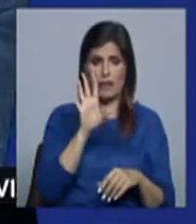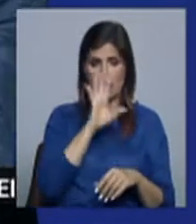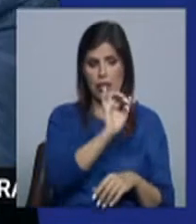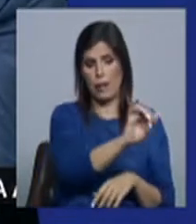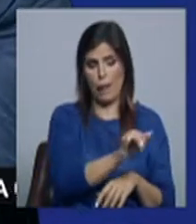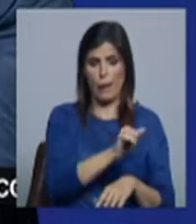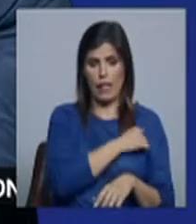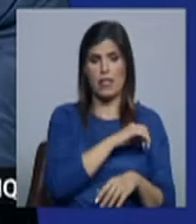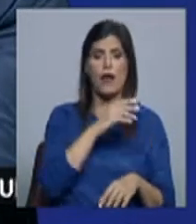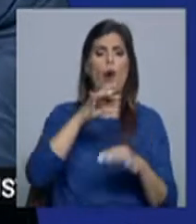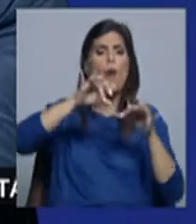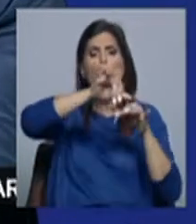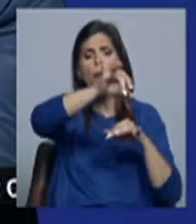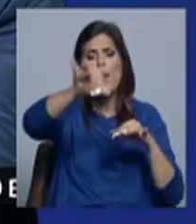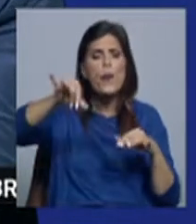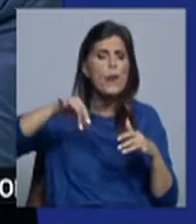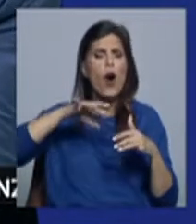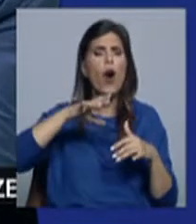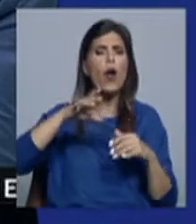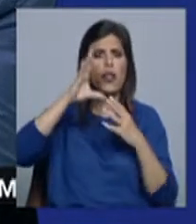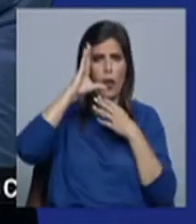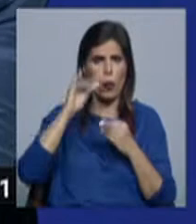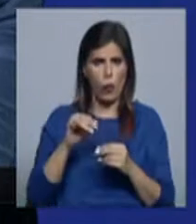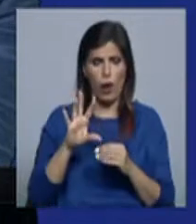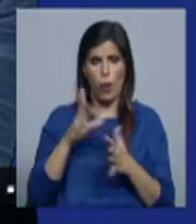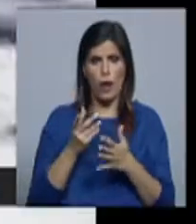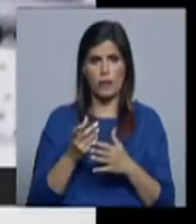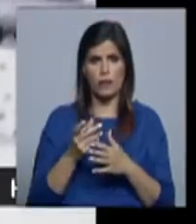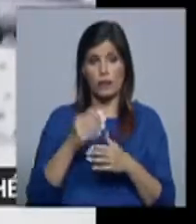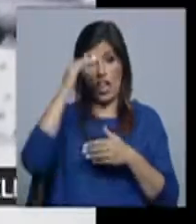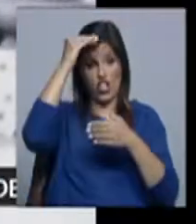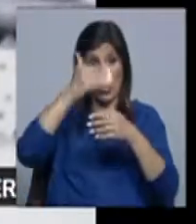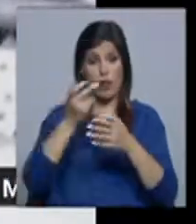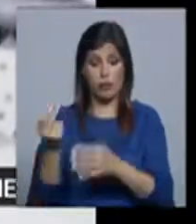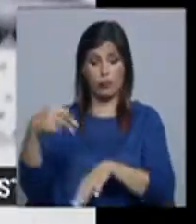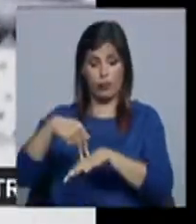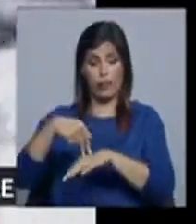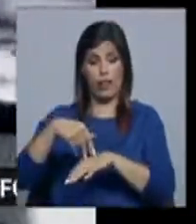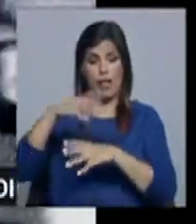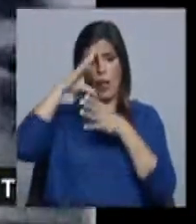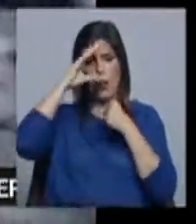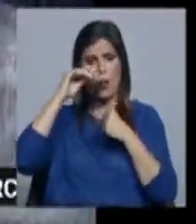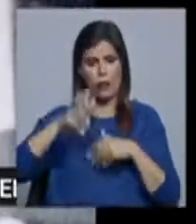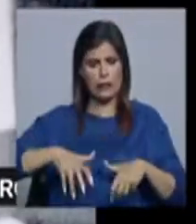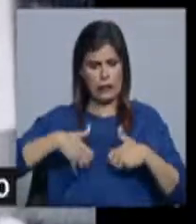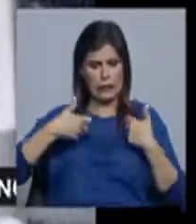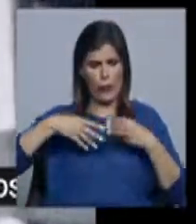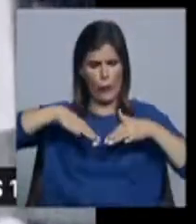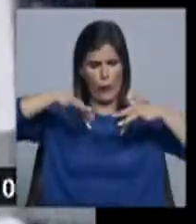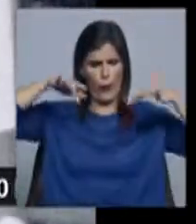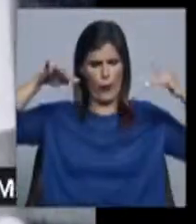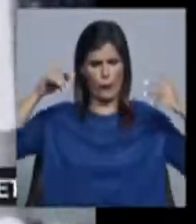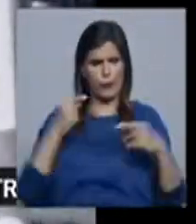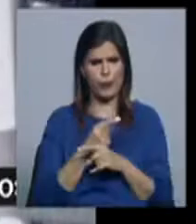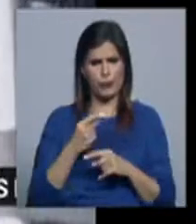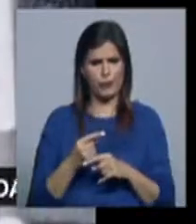Mas o polo lunar, olha, quando os astronautas foram à Lua, eles ficaram bastante irritados com aquele pó, porque